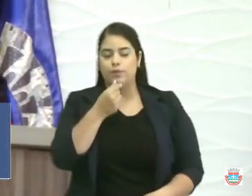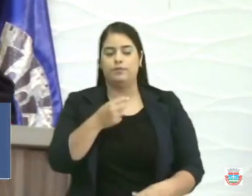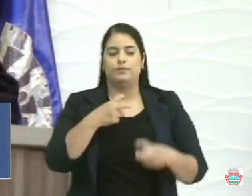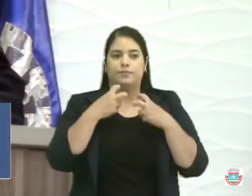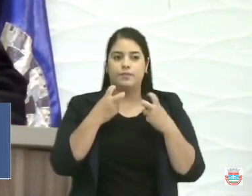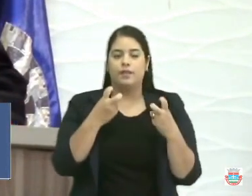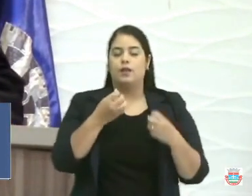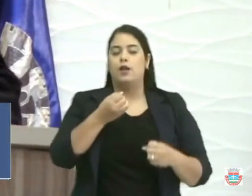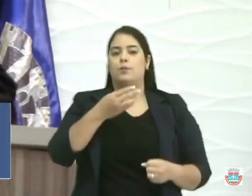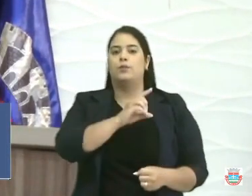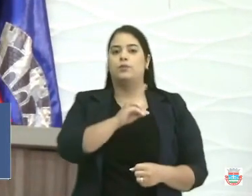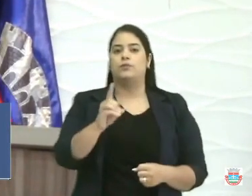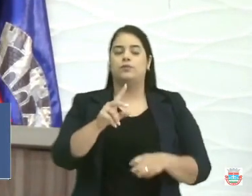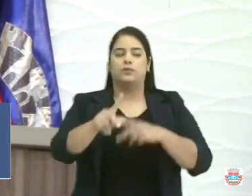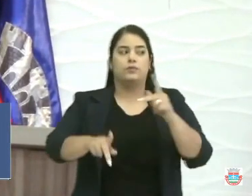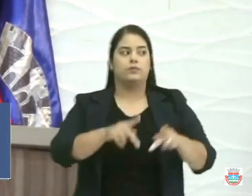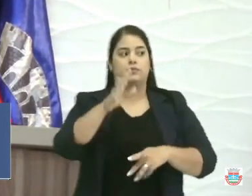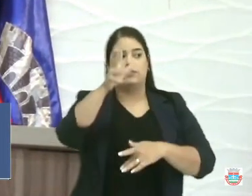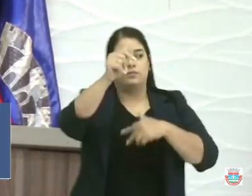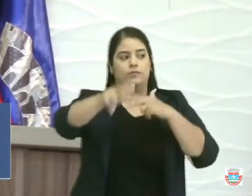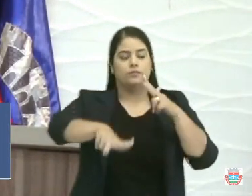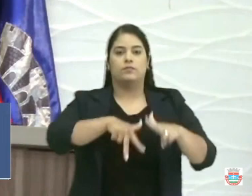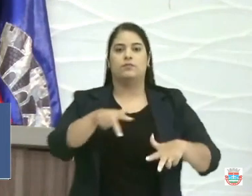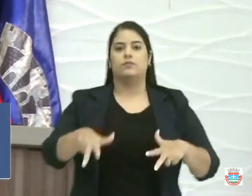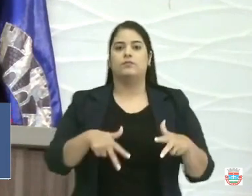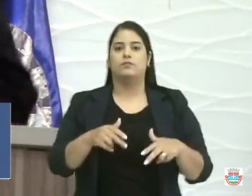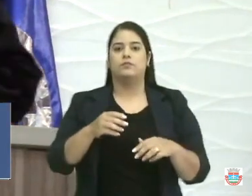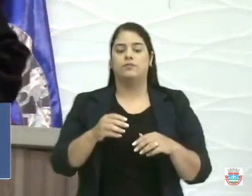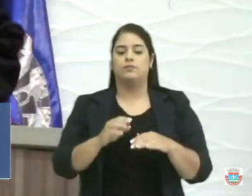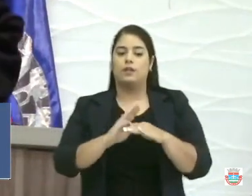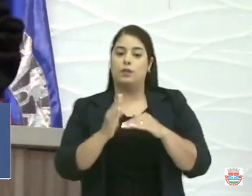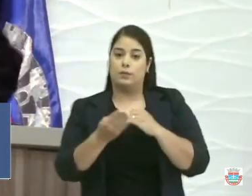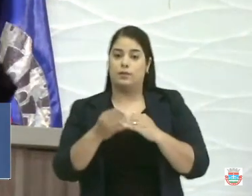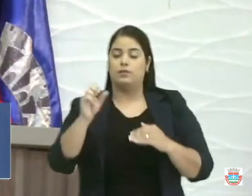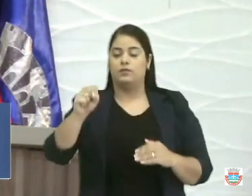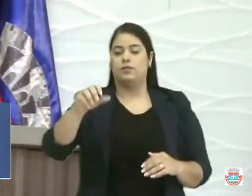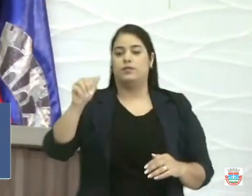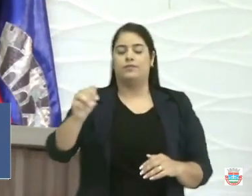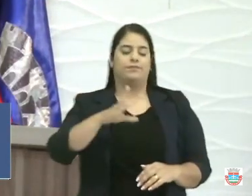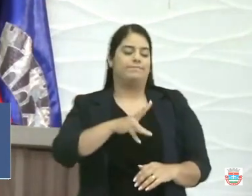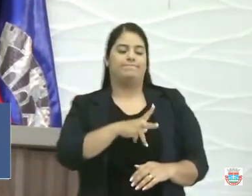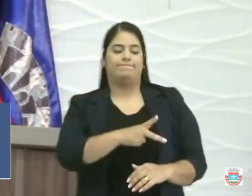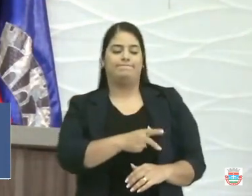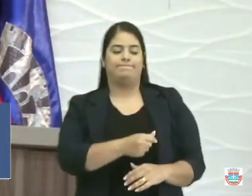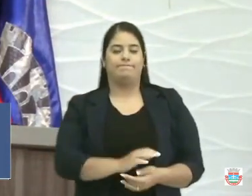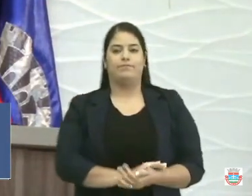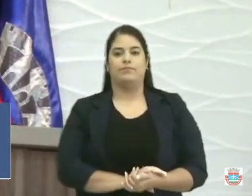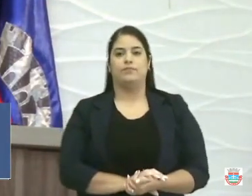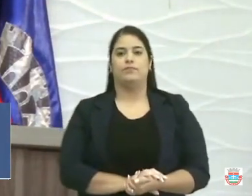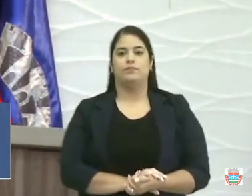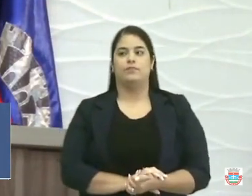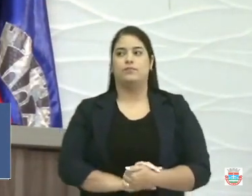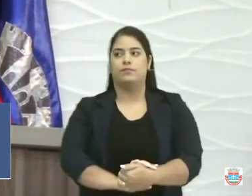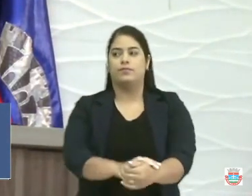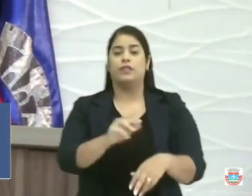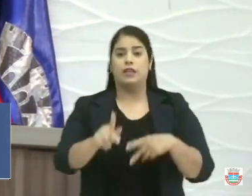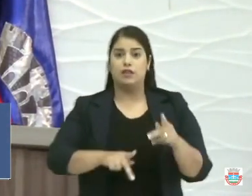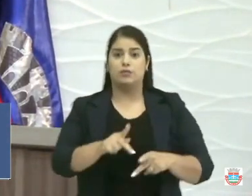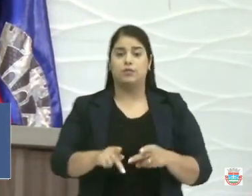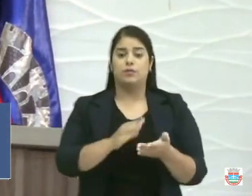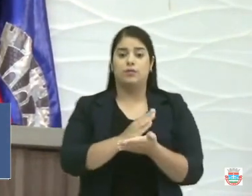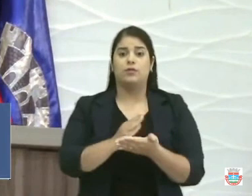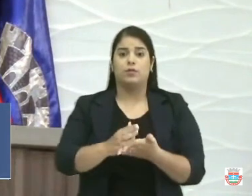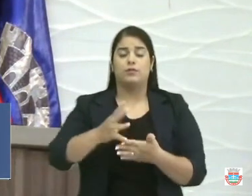Bom dia, povo sobetense, toda a população sobeto em geral, principalmente do Santo Afonso, o bairro que eu me adoro. Vamos escutar, vamos escutar. Povo, eu vou começar